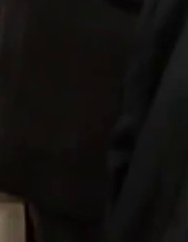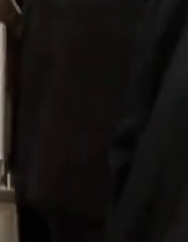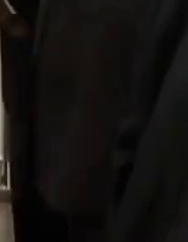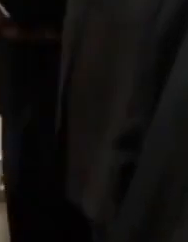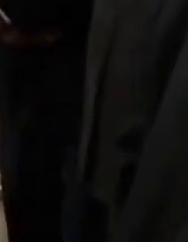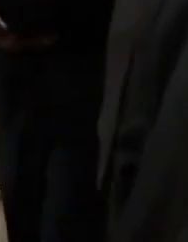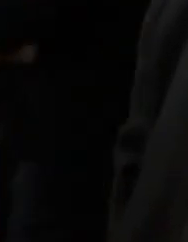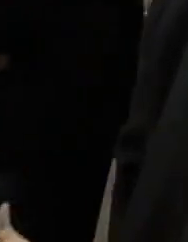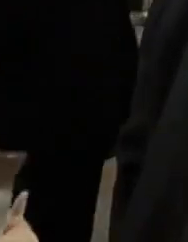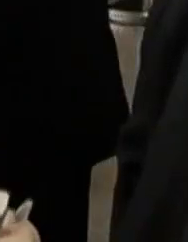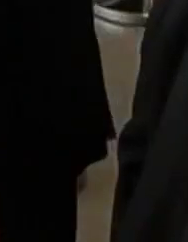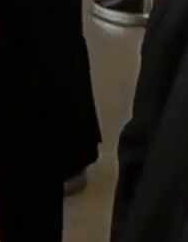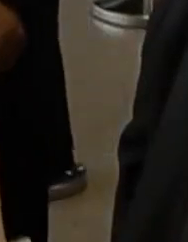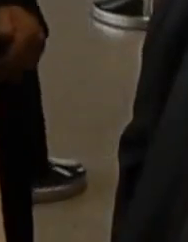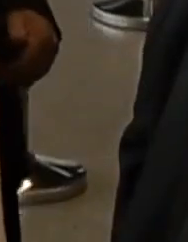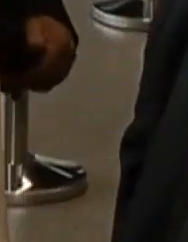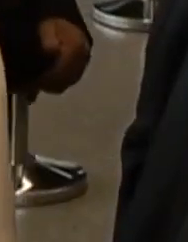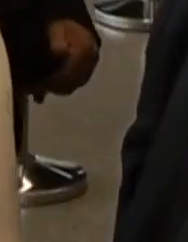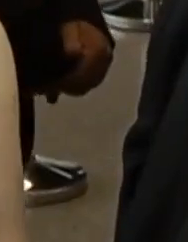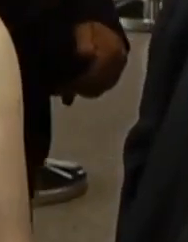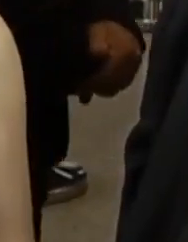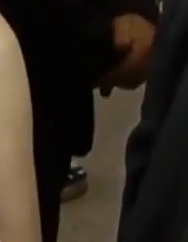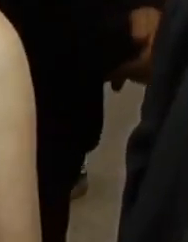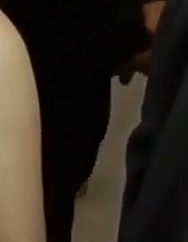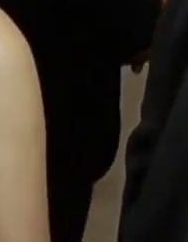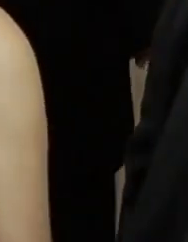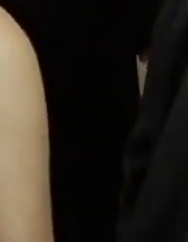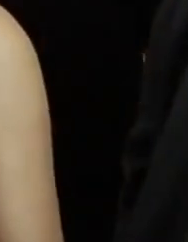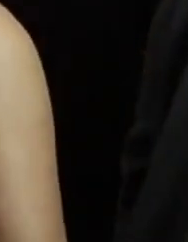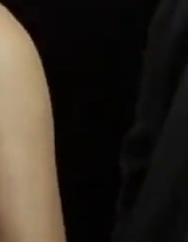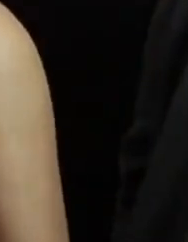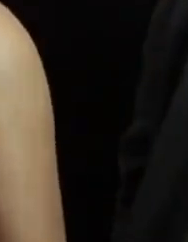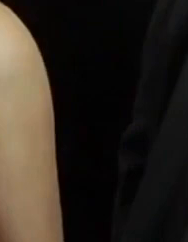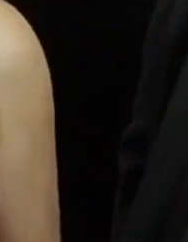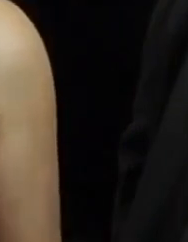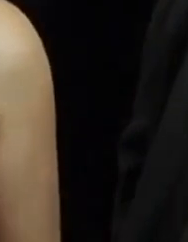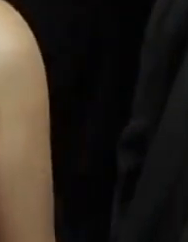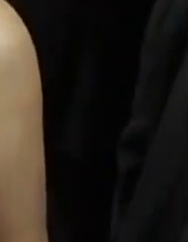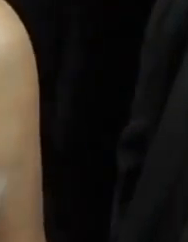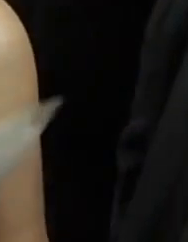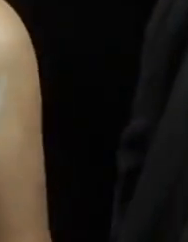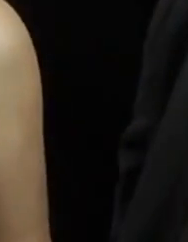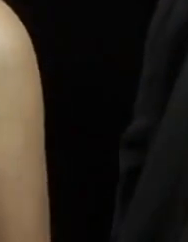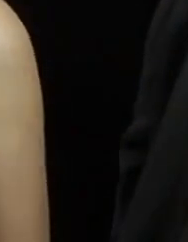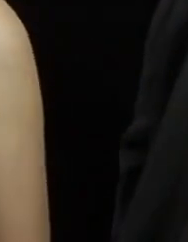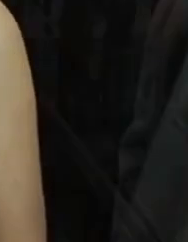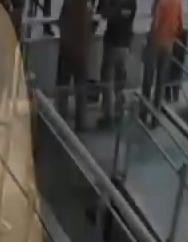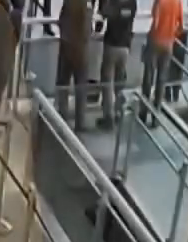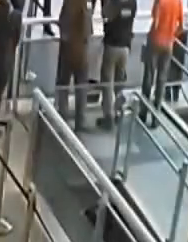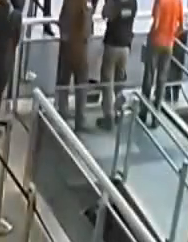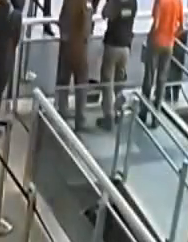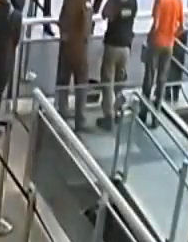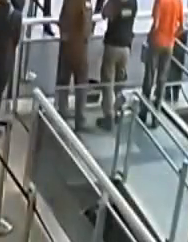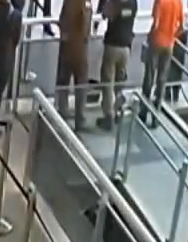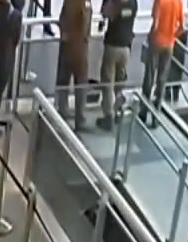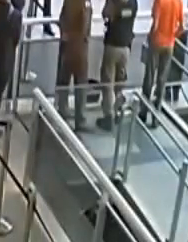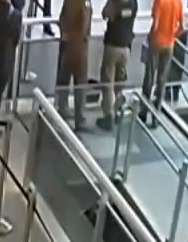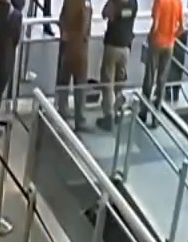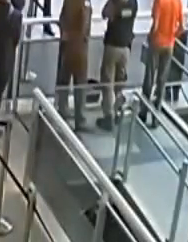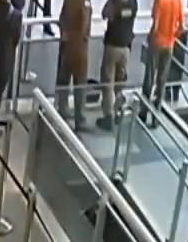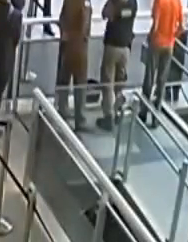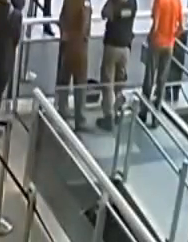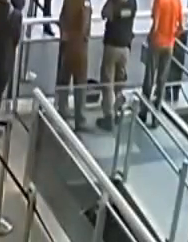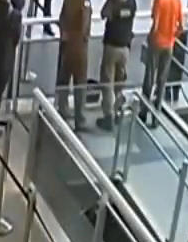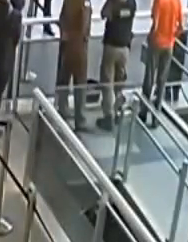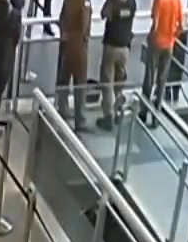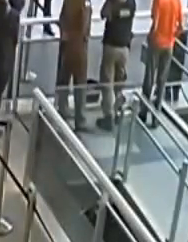isso não impede que as pessoas cheguem aqui à Assembleia. Nós já temos aqui um hall lotado. E eu vou conversar agora com o prefeito da cidade de